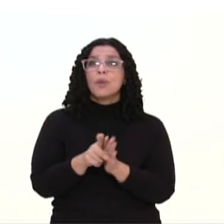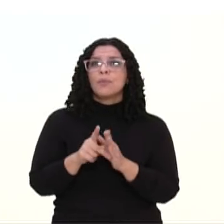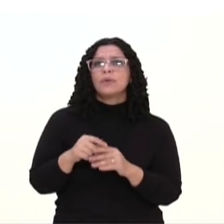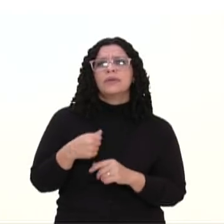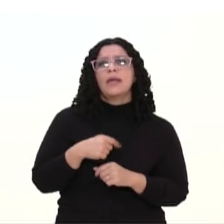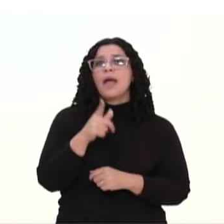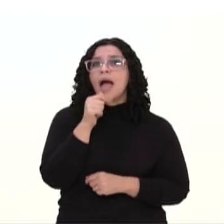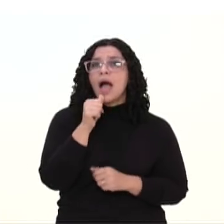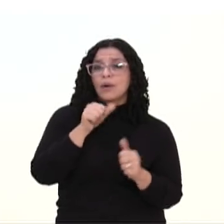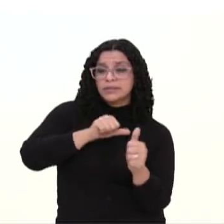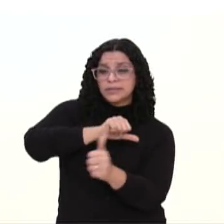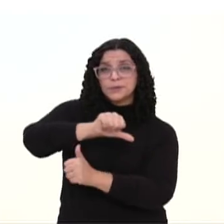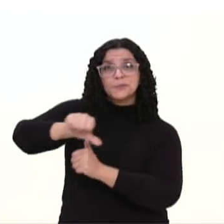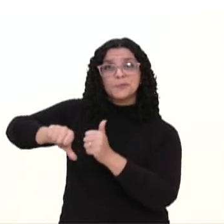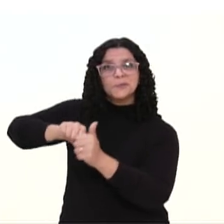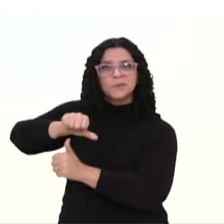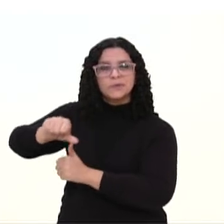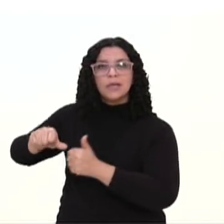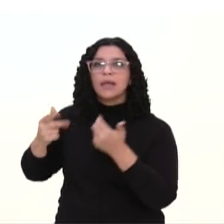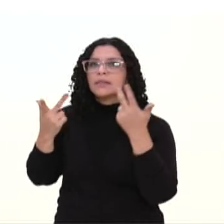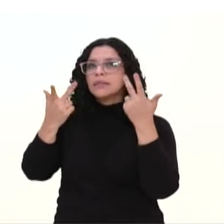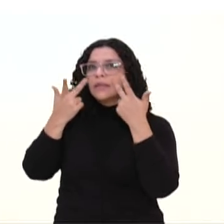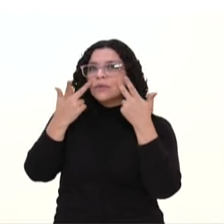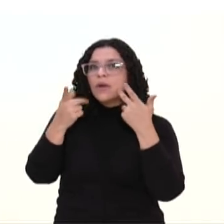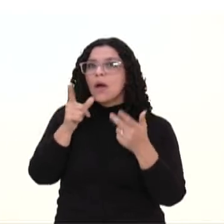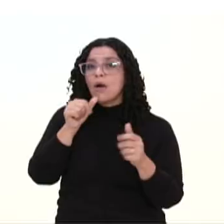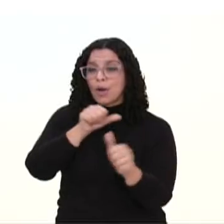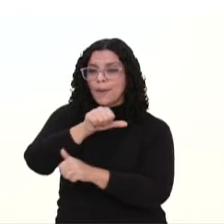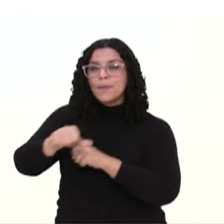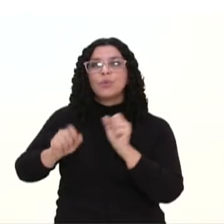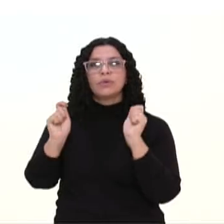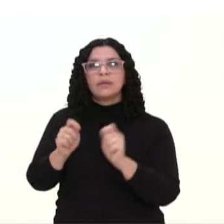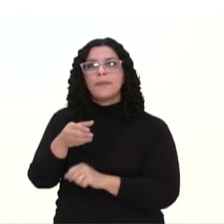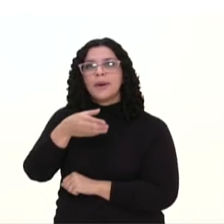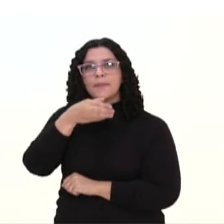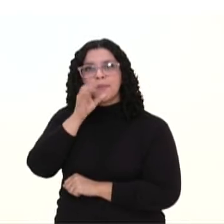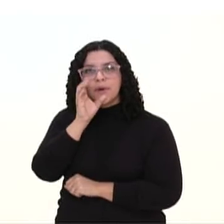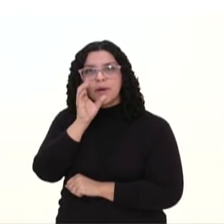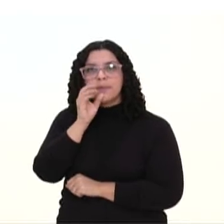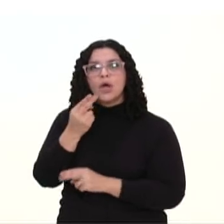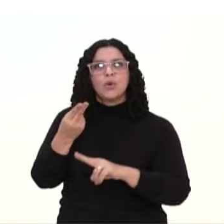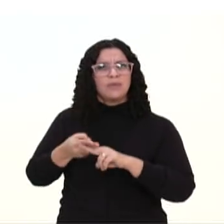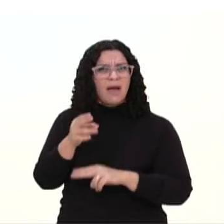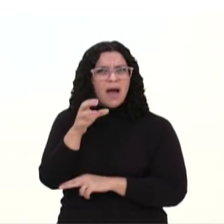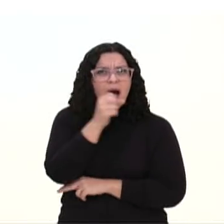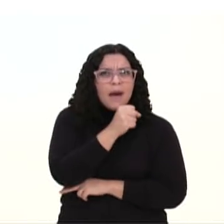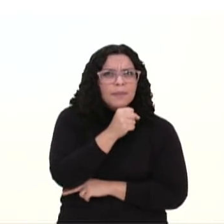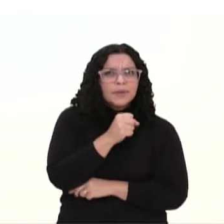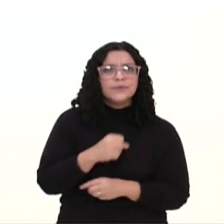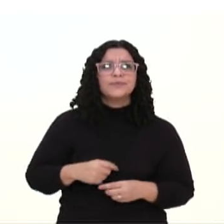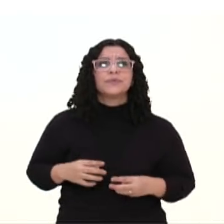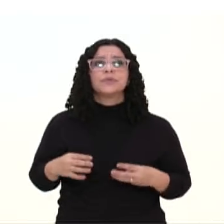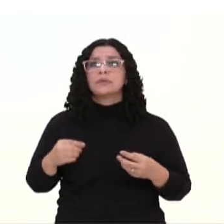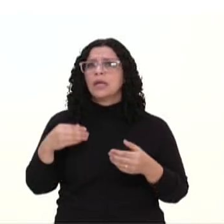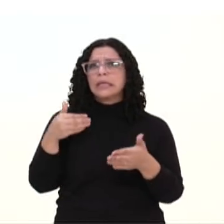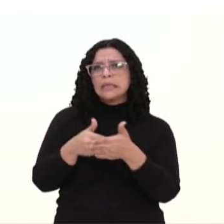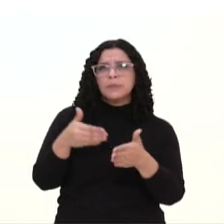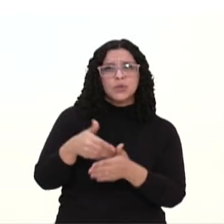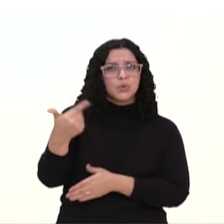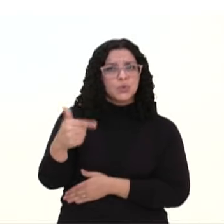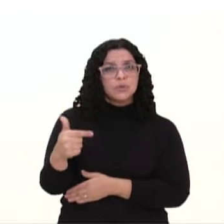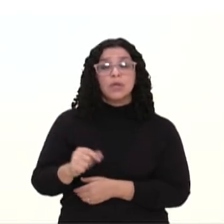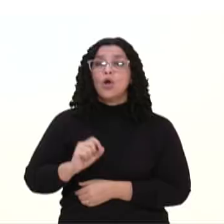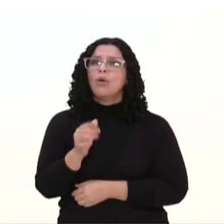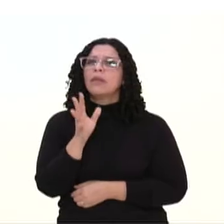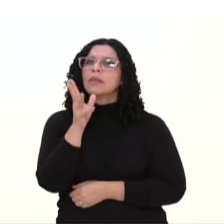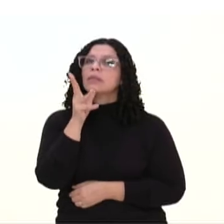naturais de transformação da água em água potável são rápidos, acessíveis e ilimitados